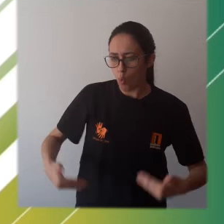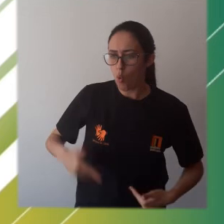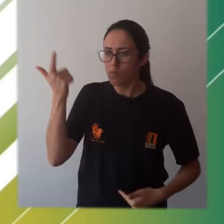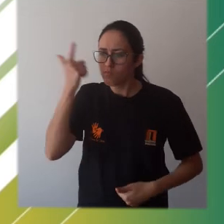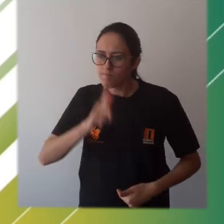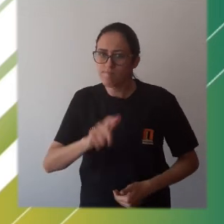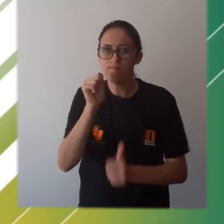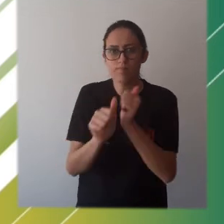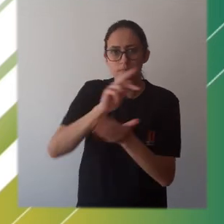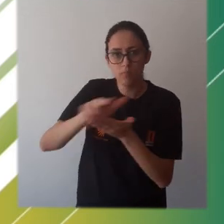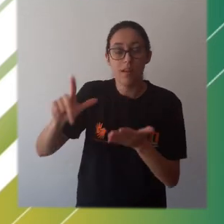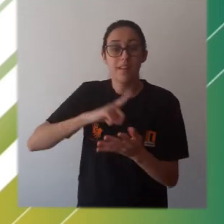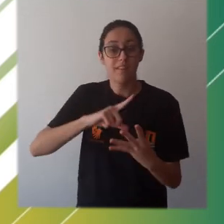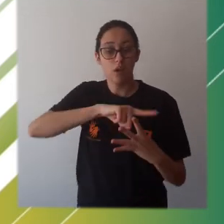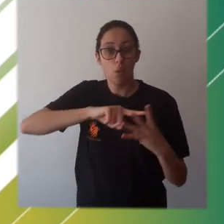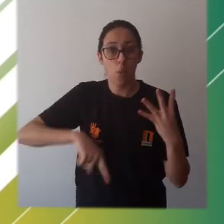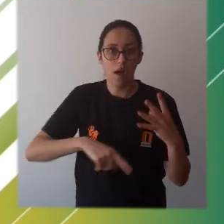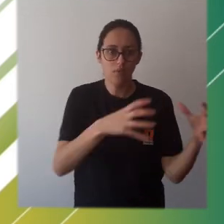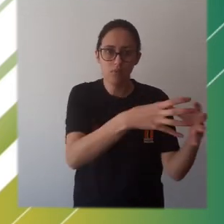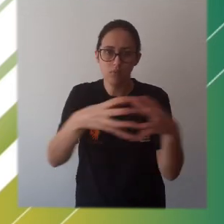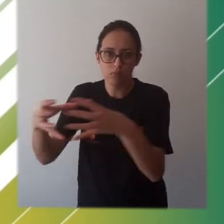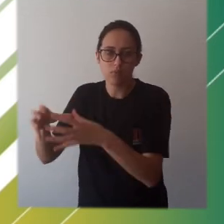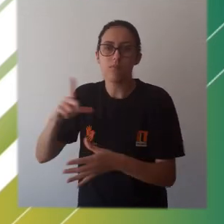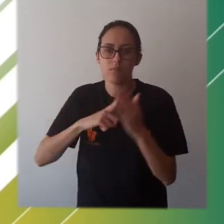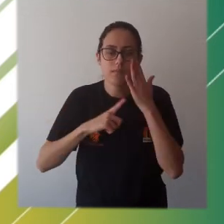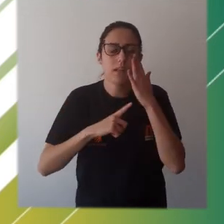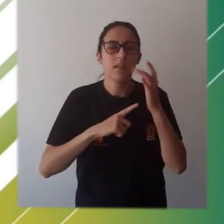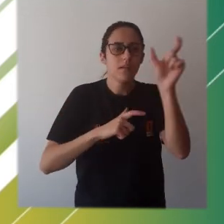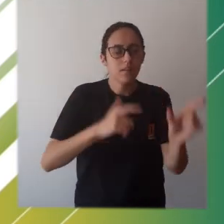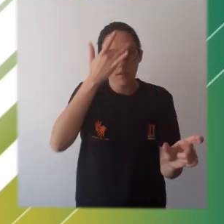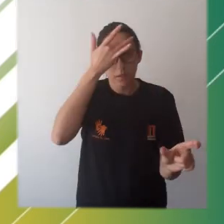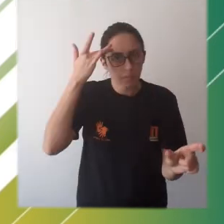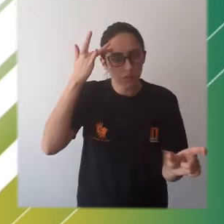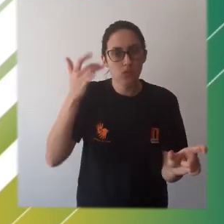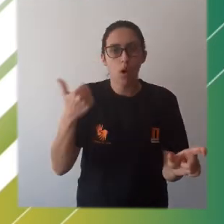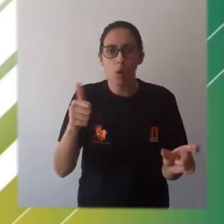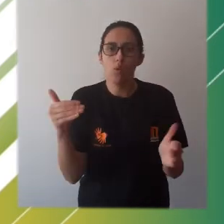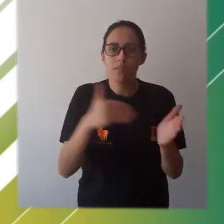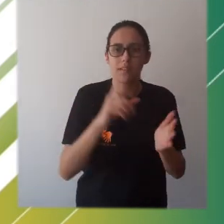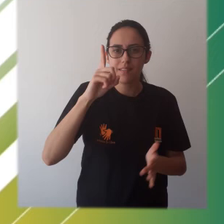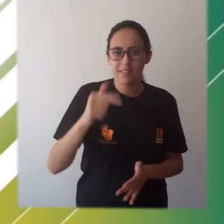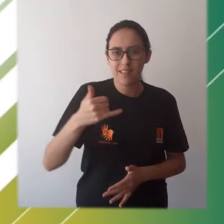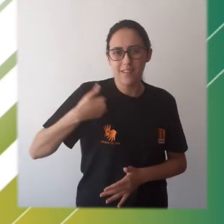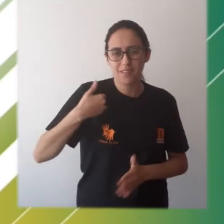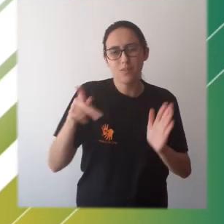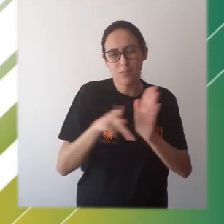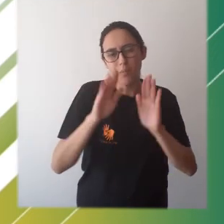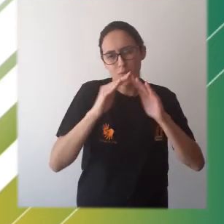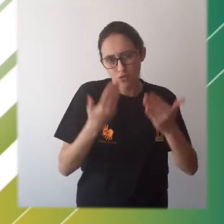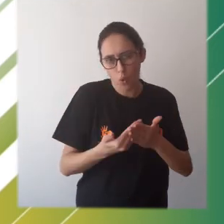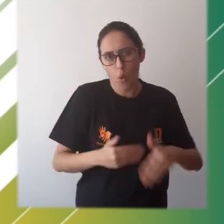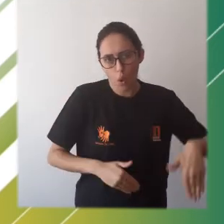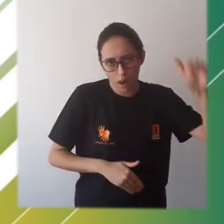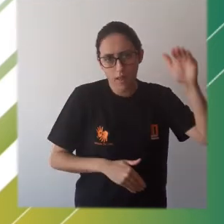esportivo. E aí temos 4 categorias para atletas. O formador, que é o atleta de 11 a 17 anos, que está dentro da área escolar,